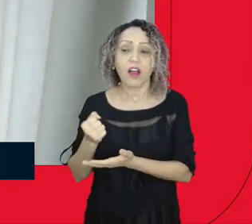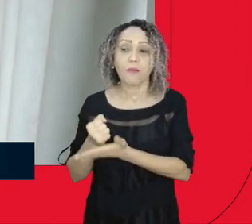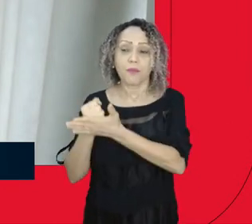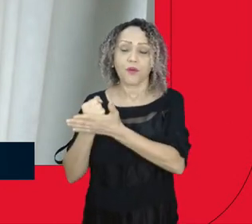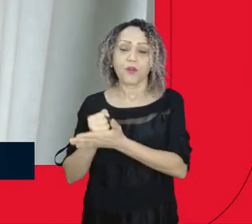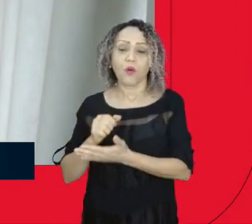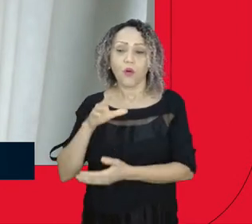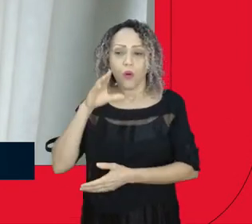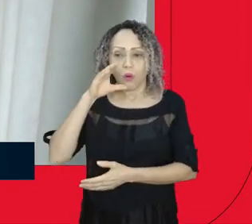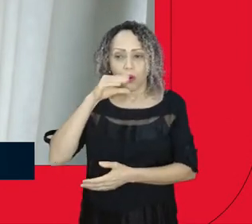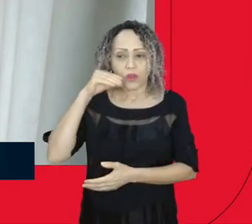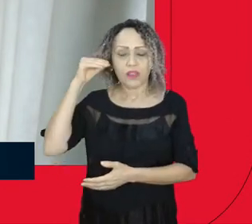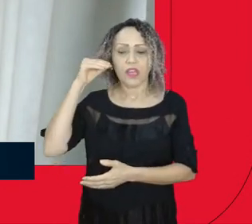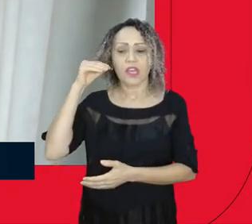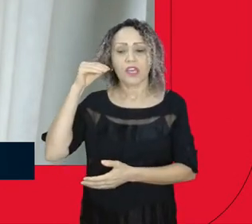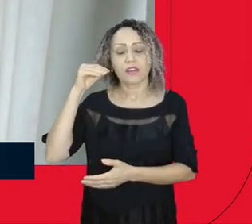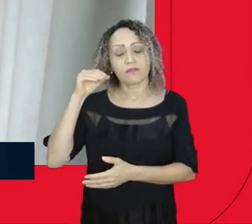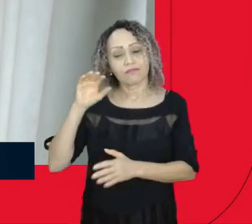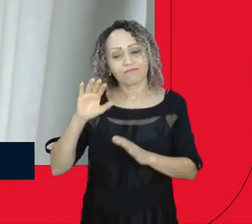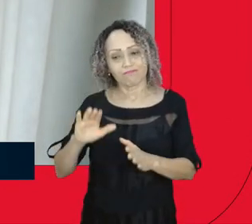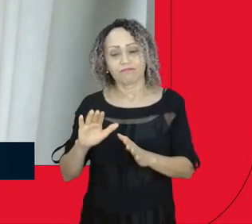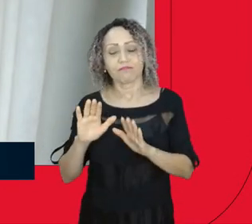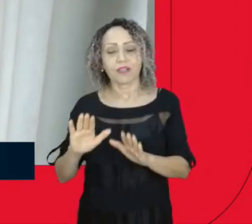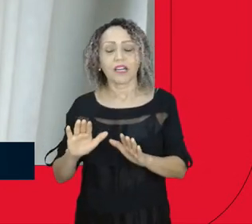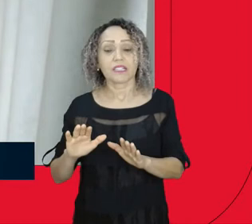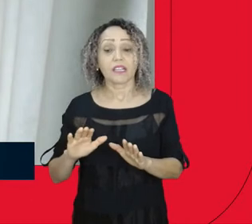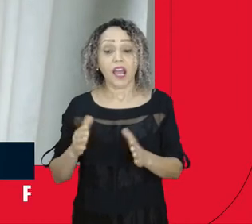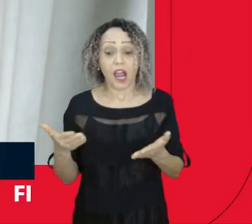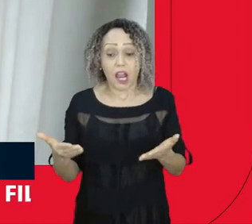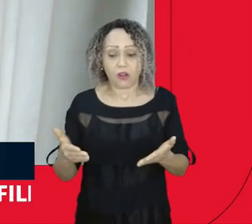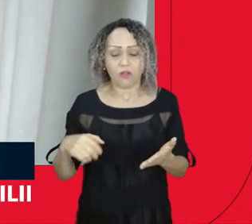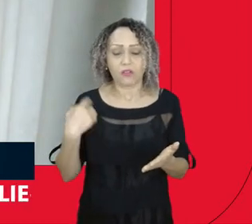Popular. E nós estamos, nesse momento,